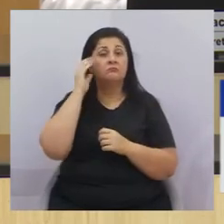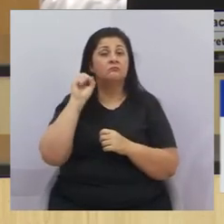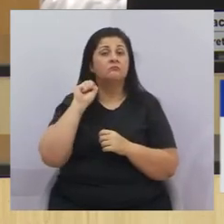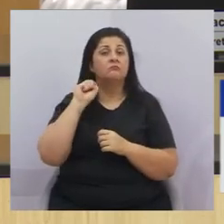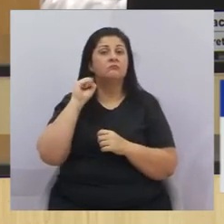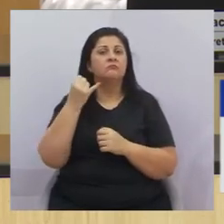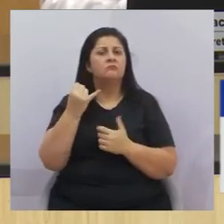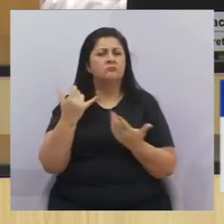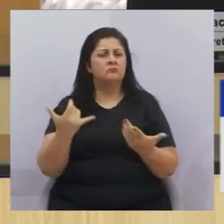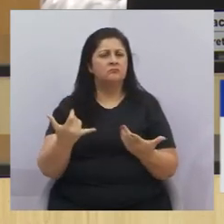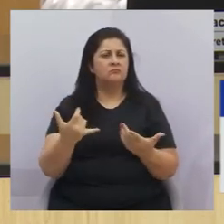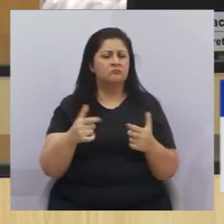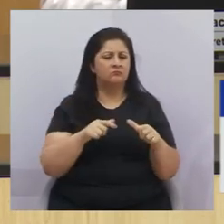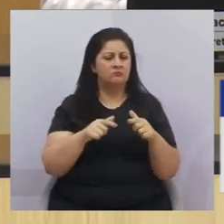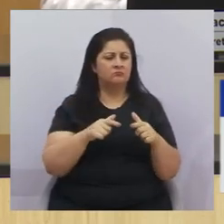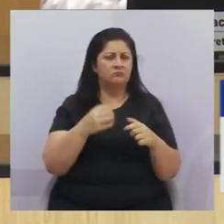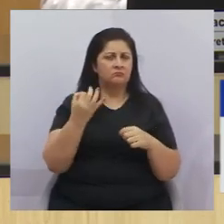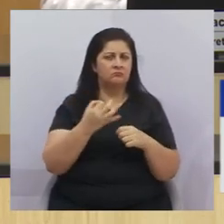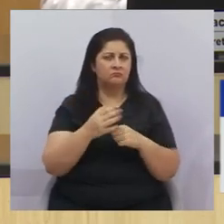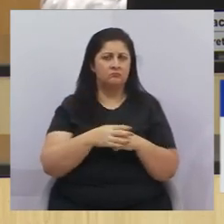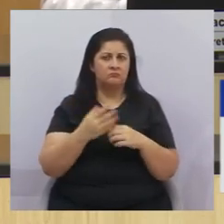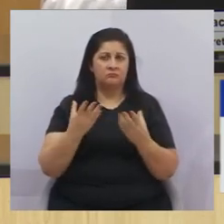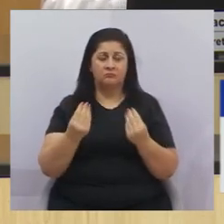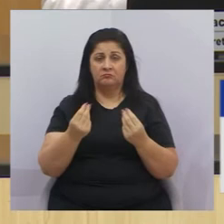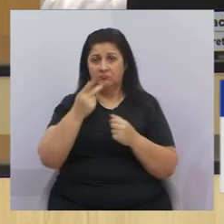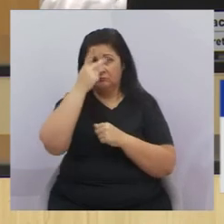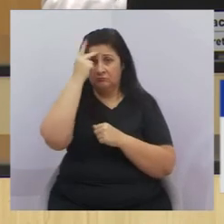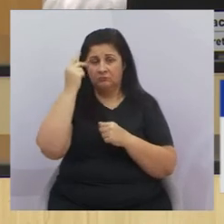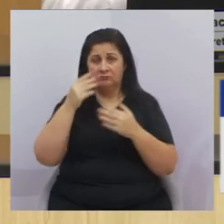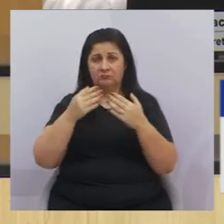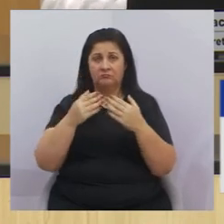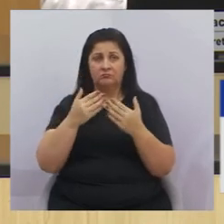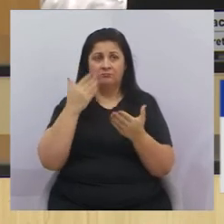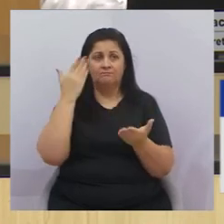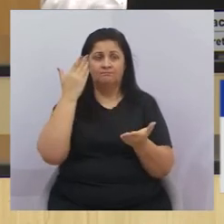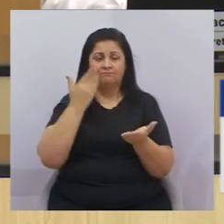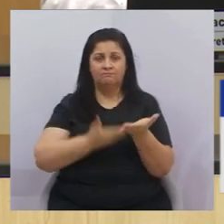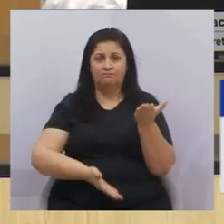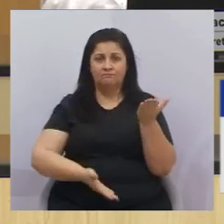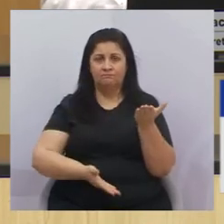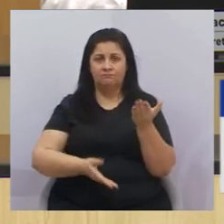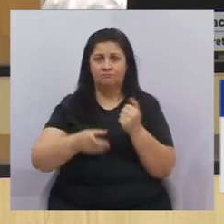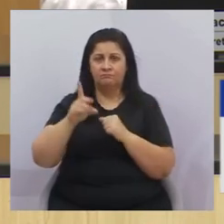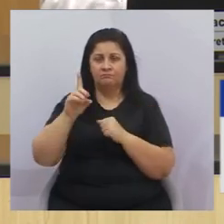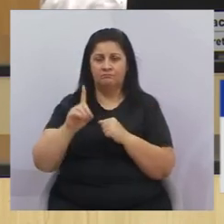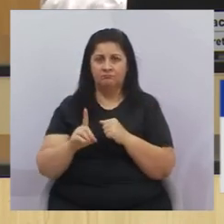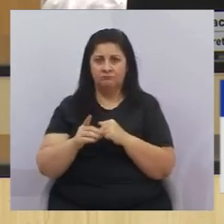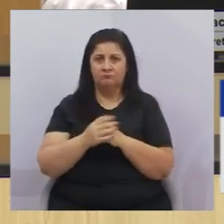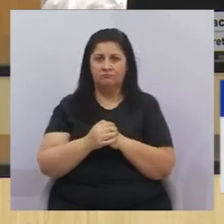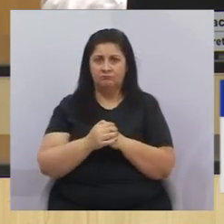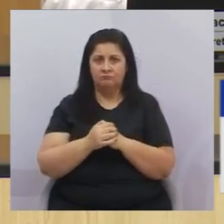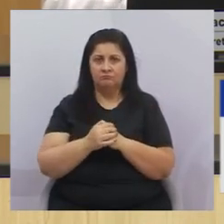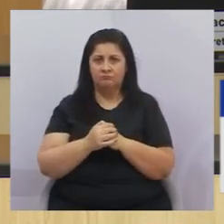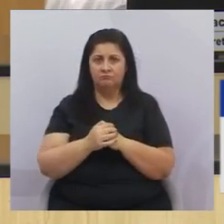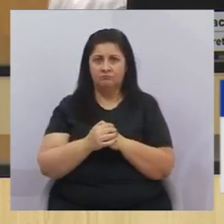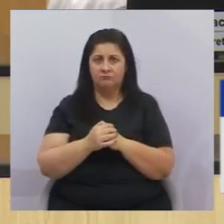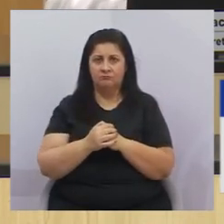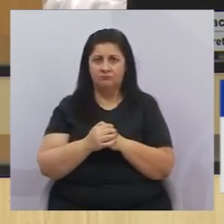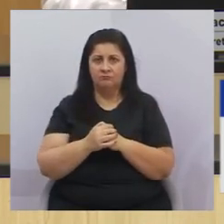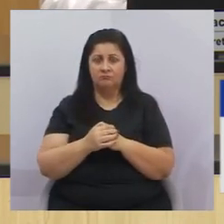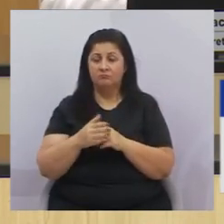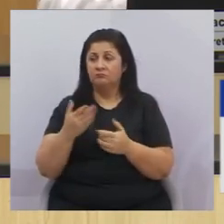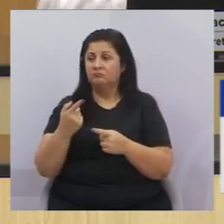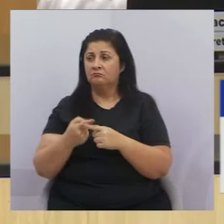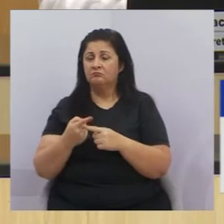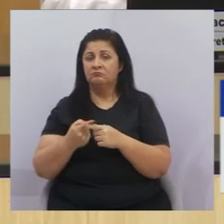funcionar, porque tem muitas pessoas que perdem o seu direito em defesa da sociedade, tem